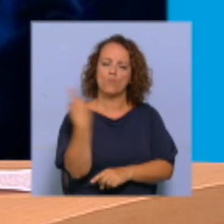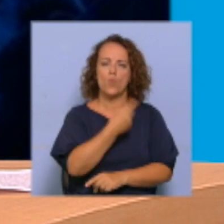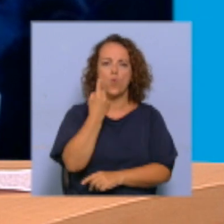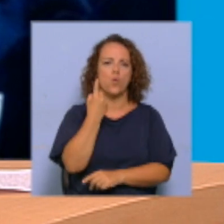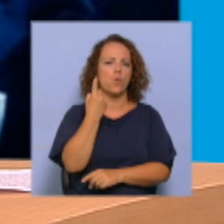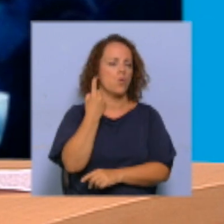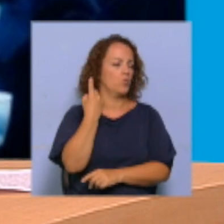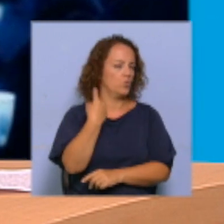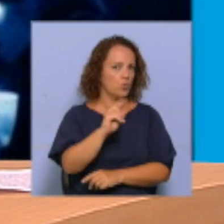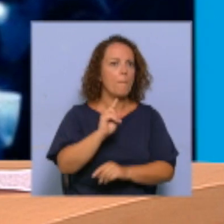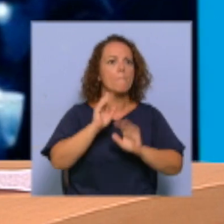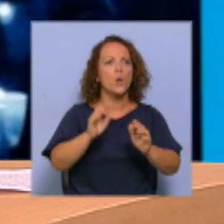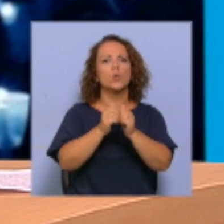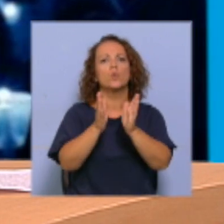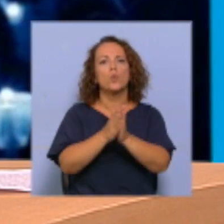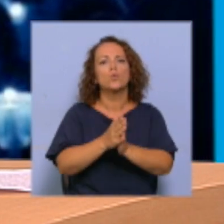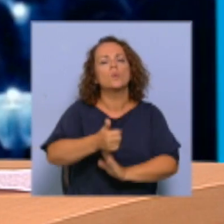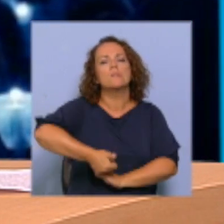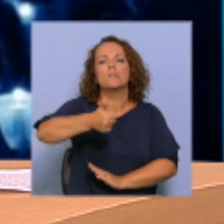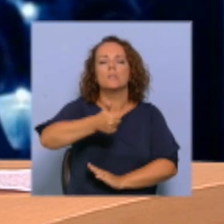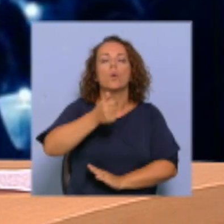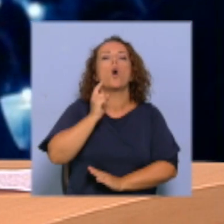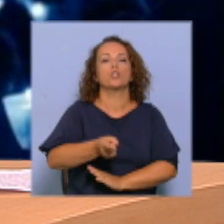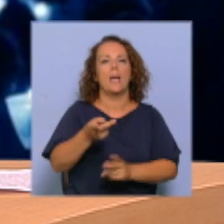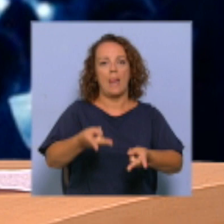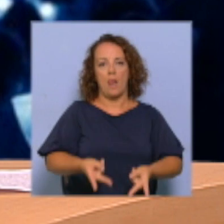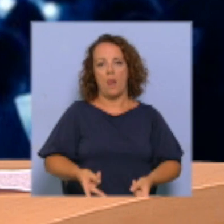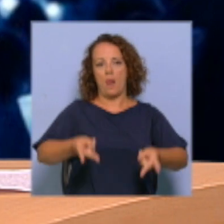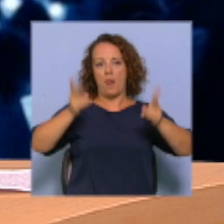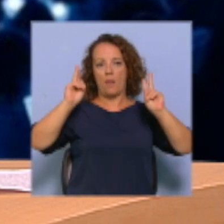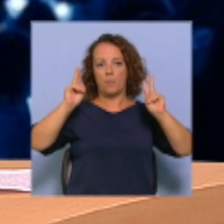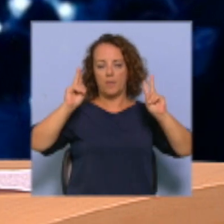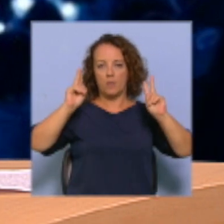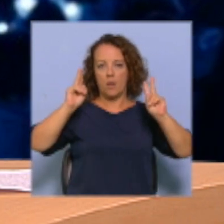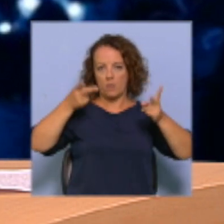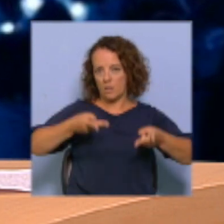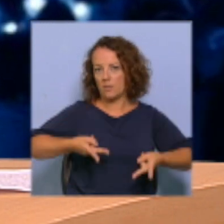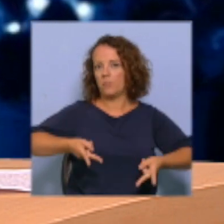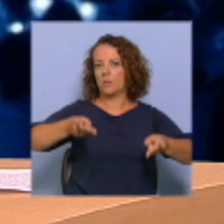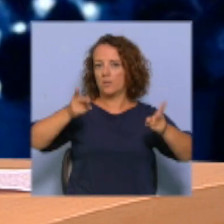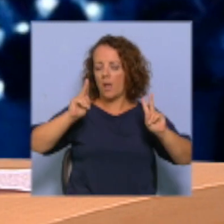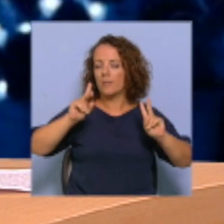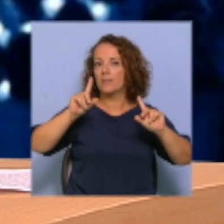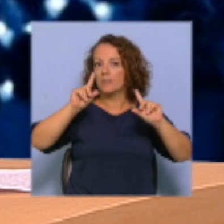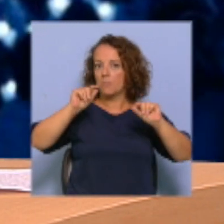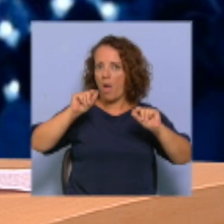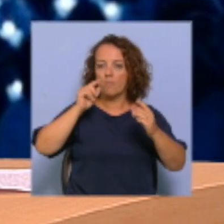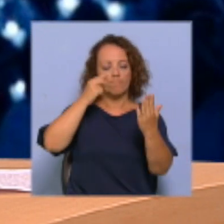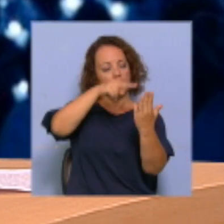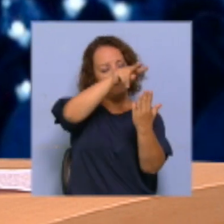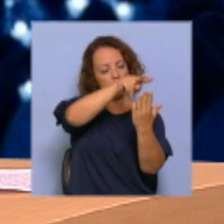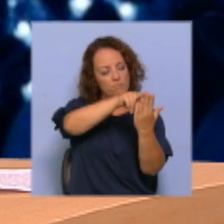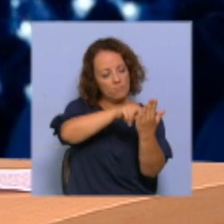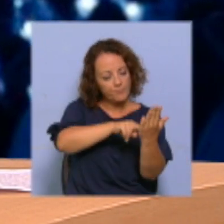têm todas um grande amor à liberdade e uma interpretação fiel, mas plural